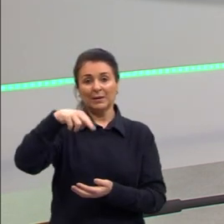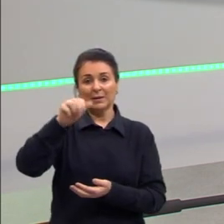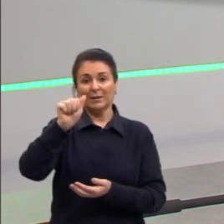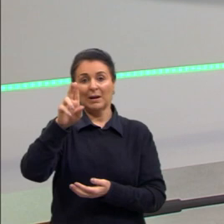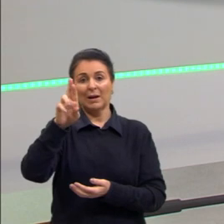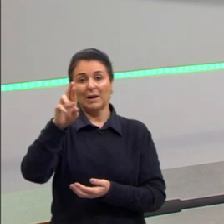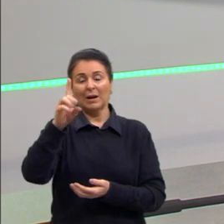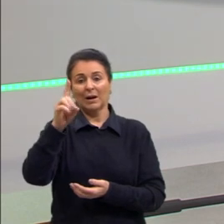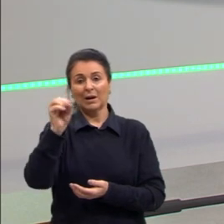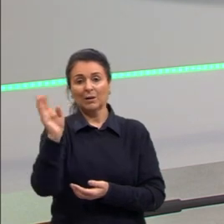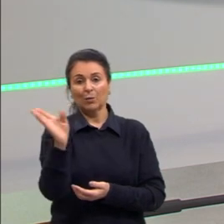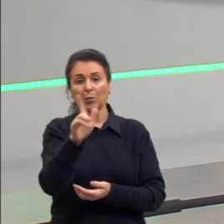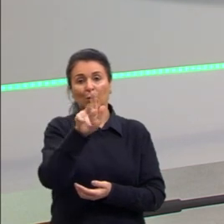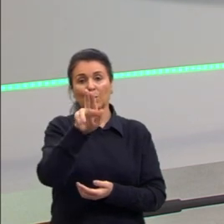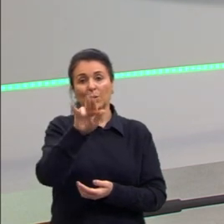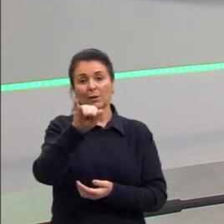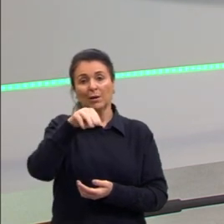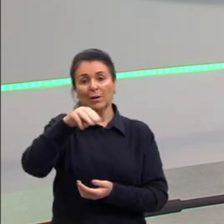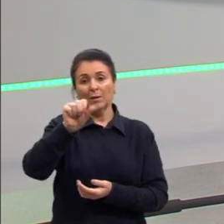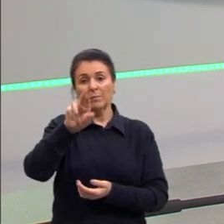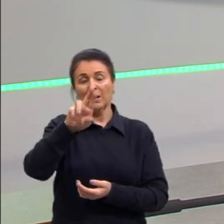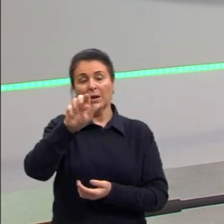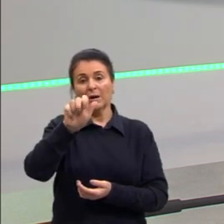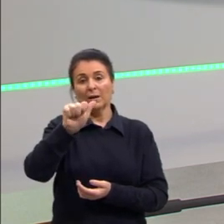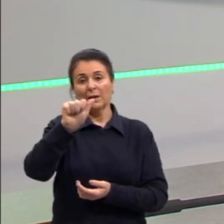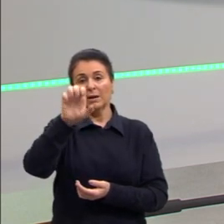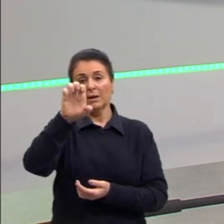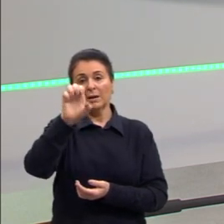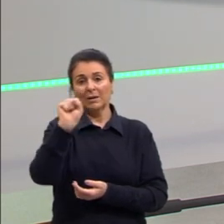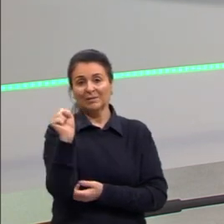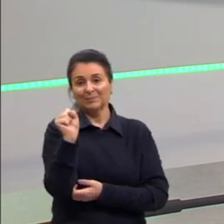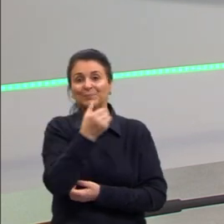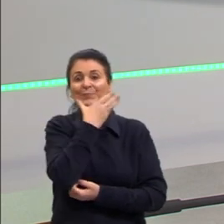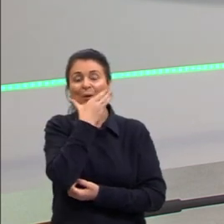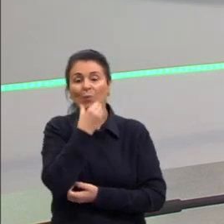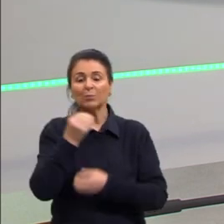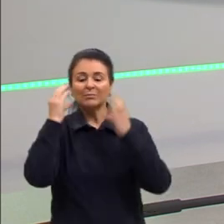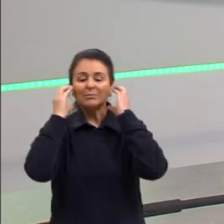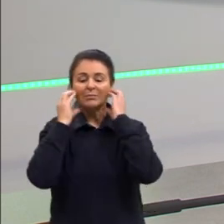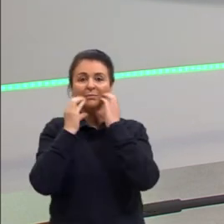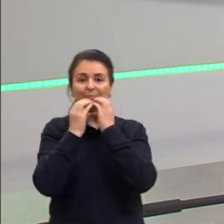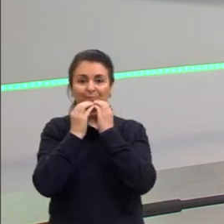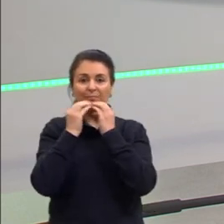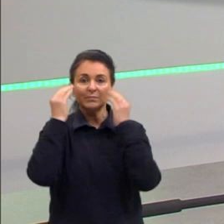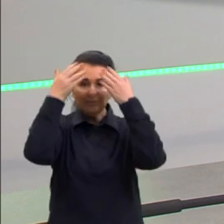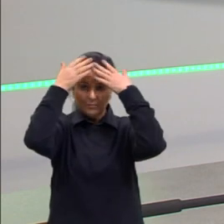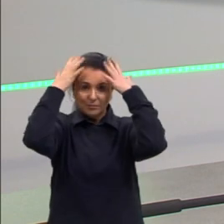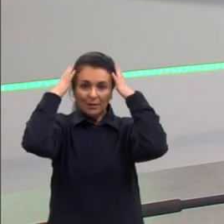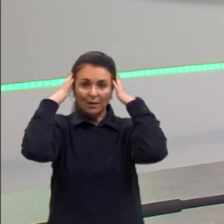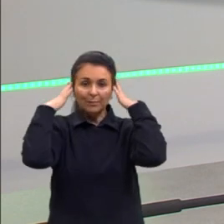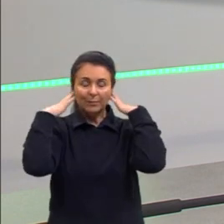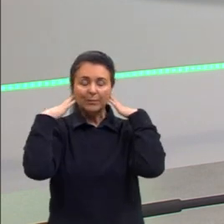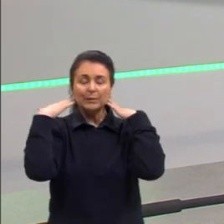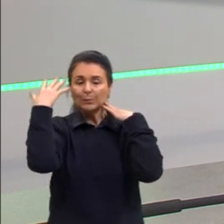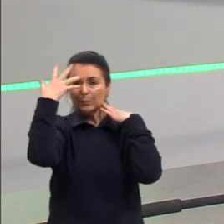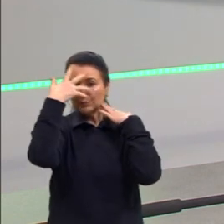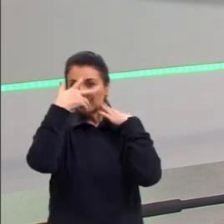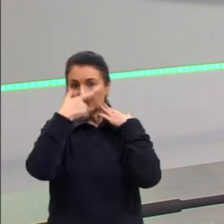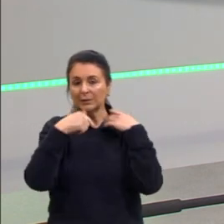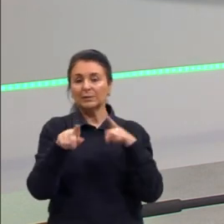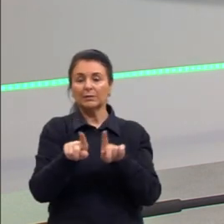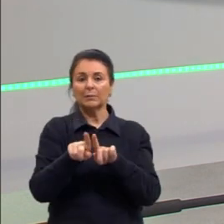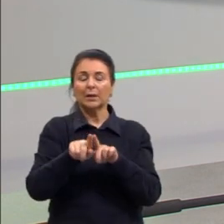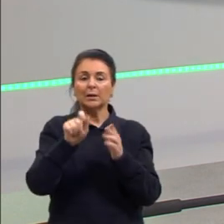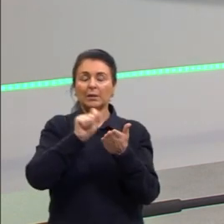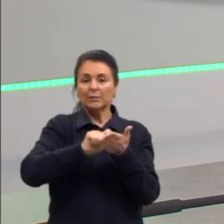escritor aqui e temos aqui uma imagem dele esse rapaz de barba né um cabelo bem bonito com gel ele